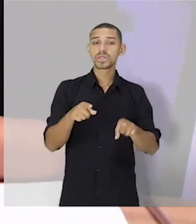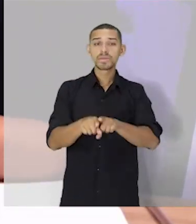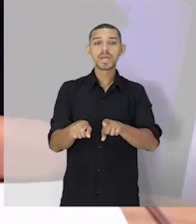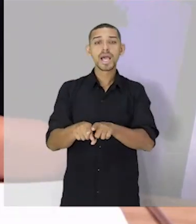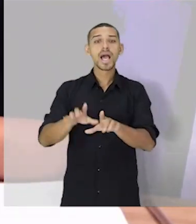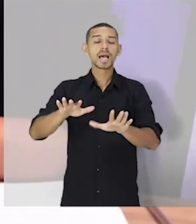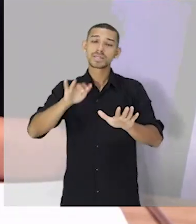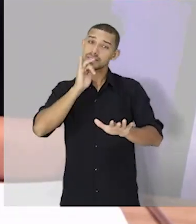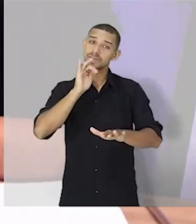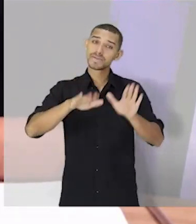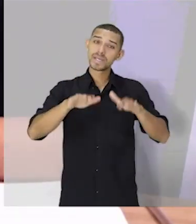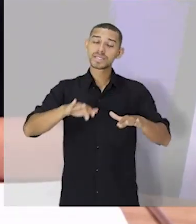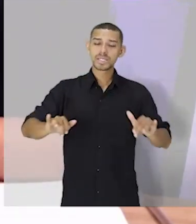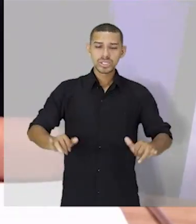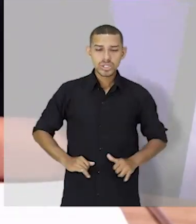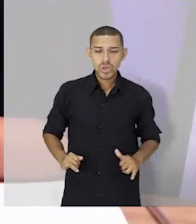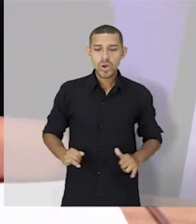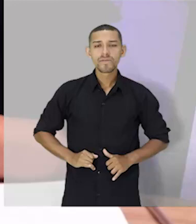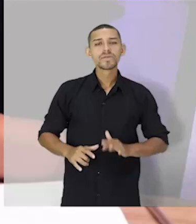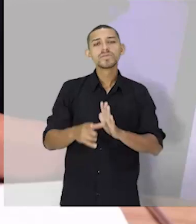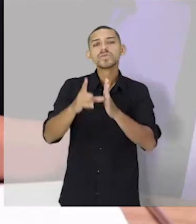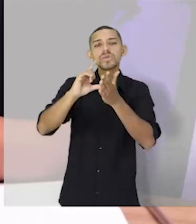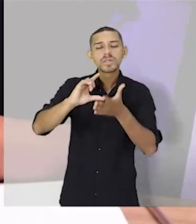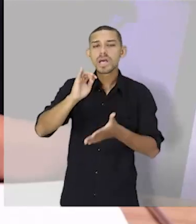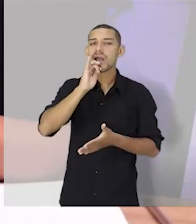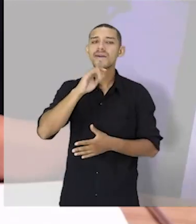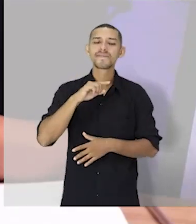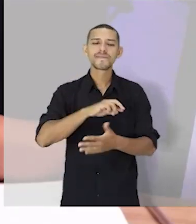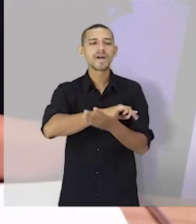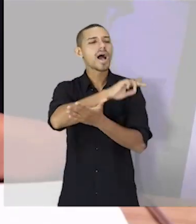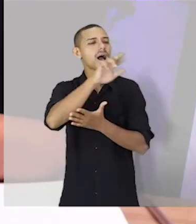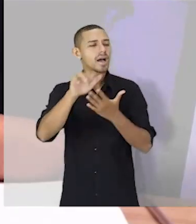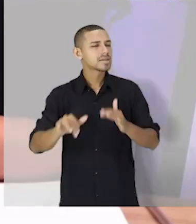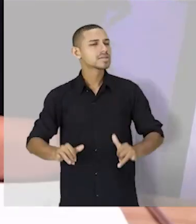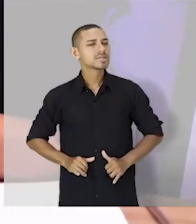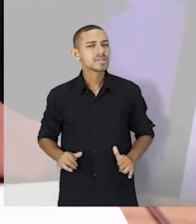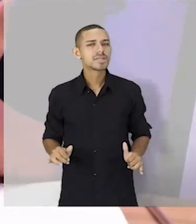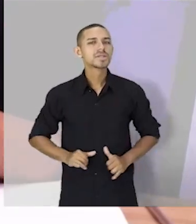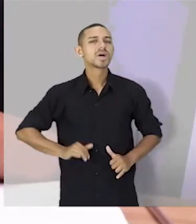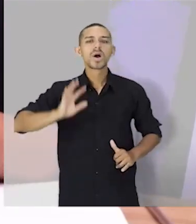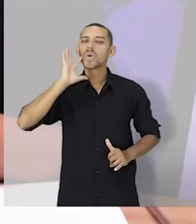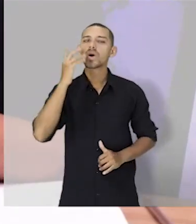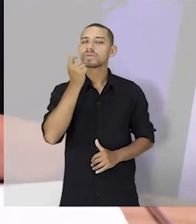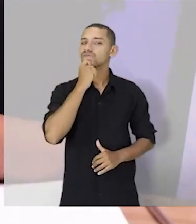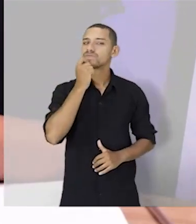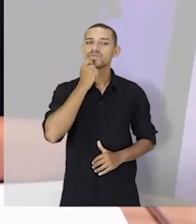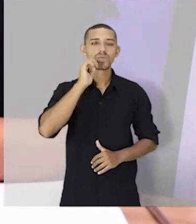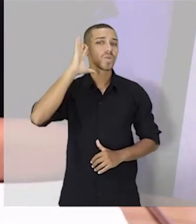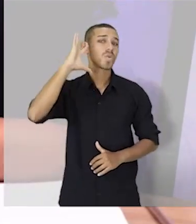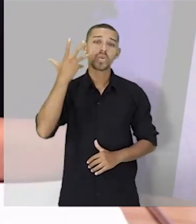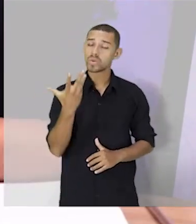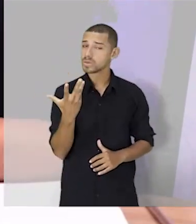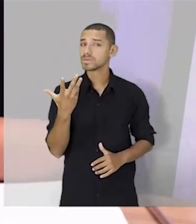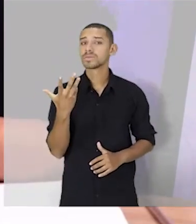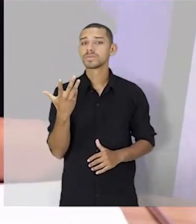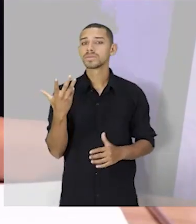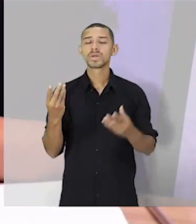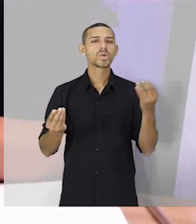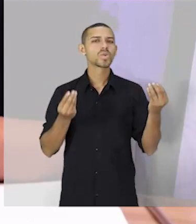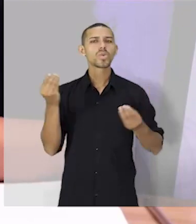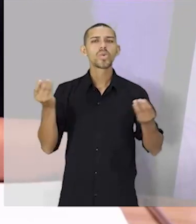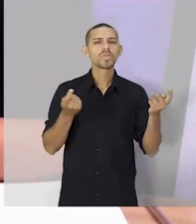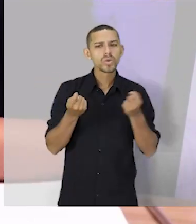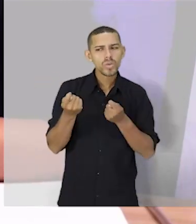por antecipação, Eu mesma já sofri várias vezes por antecipação com algo que ainda não aconteceu. E como é controlar